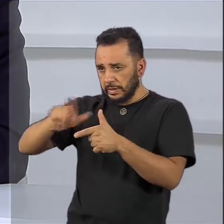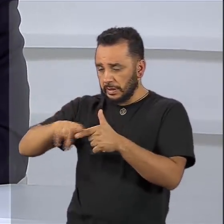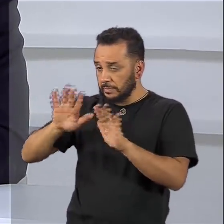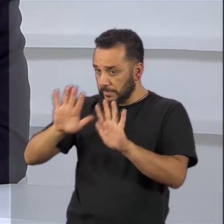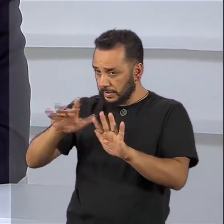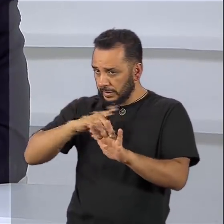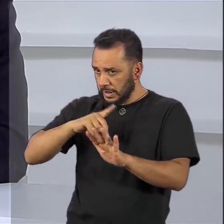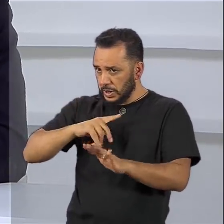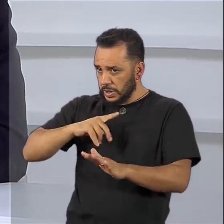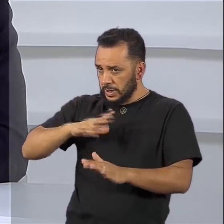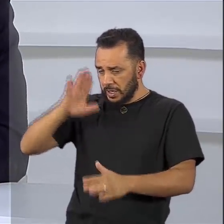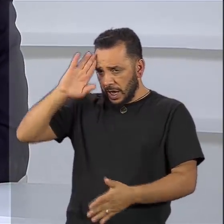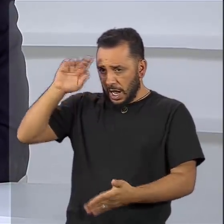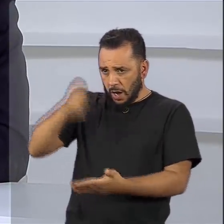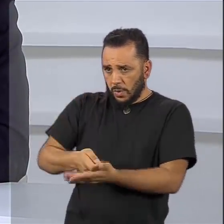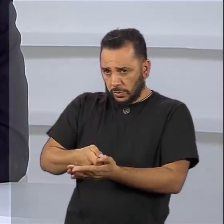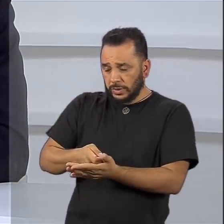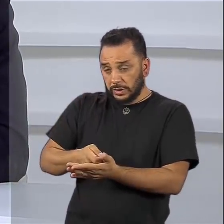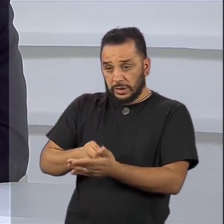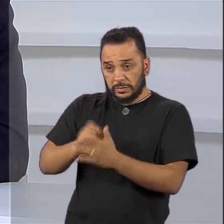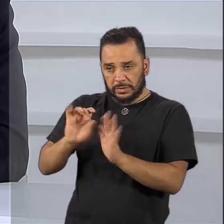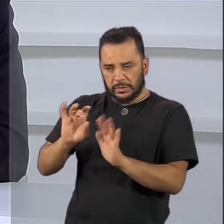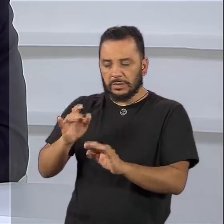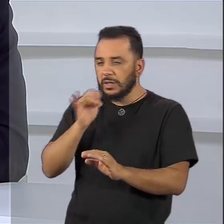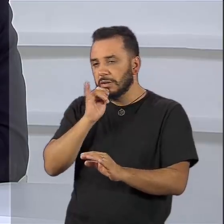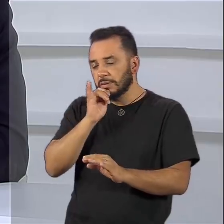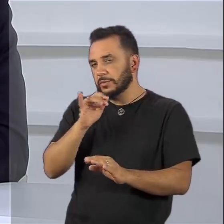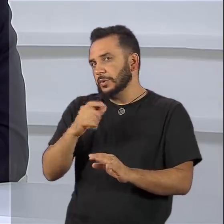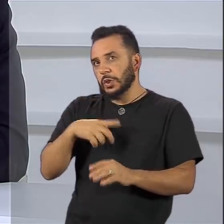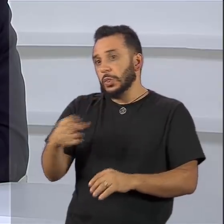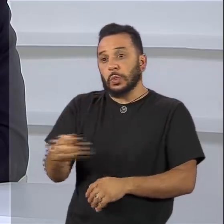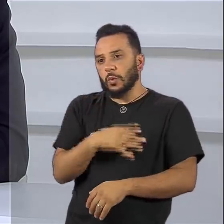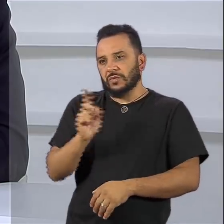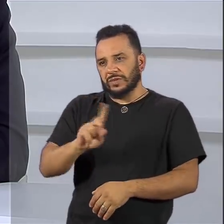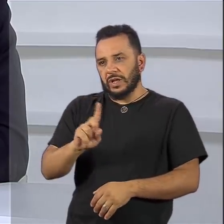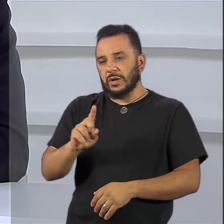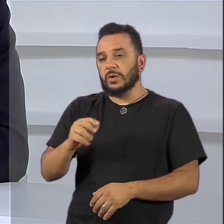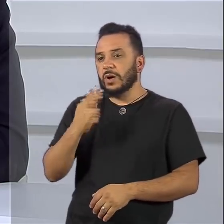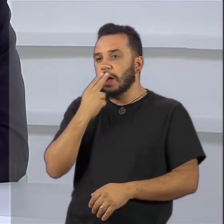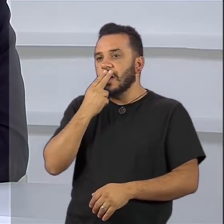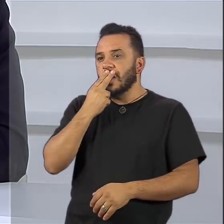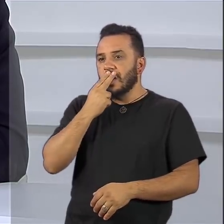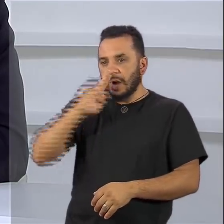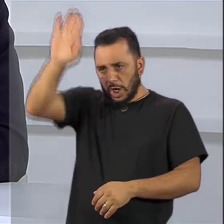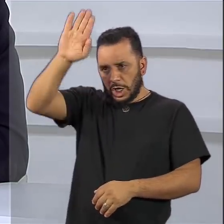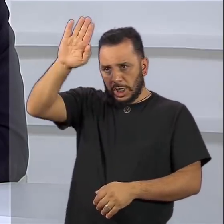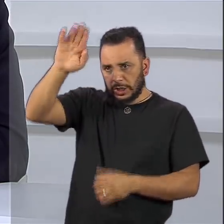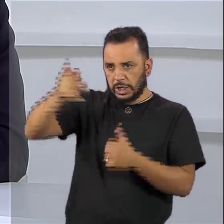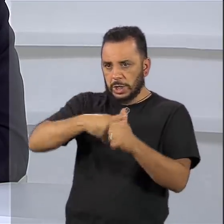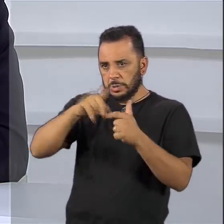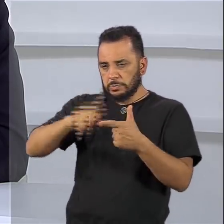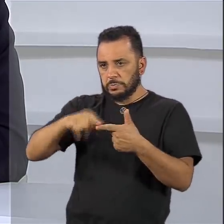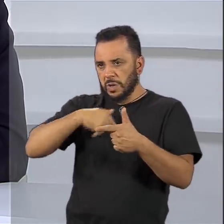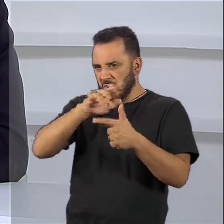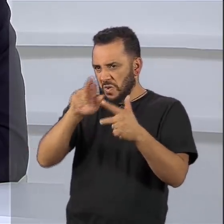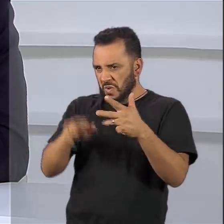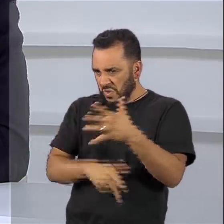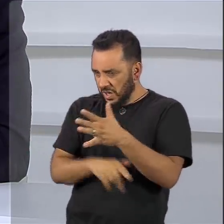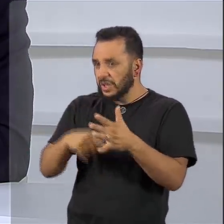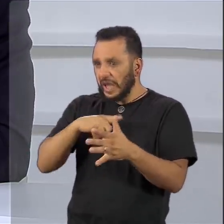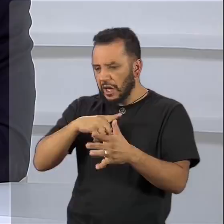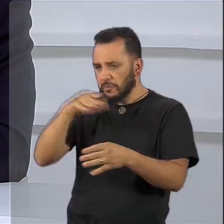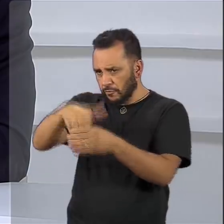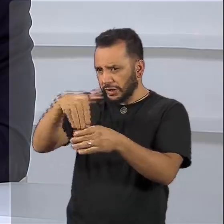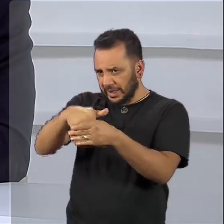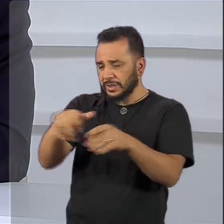emerge das urnas, isso nem seria tão novo, né? Hitler, Mussolini, foram todos eleitos também, né? Mas que ele